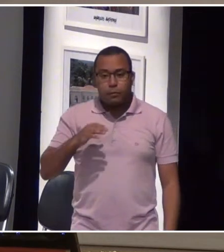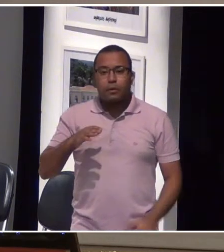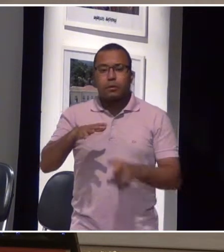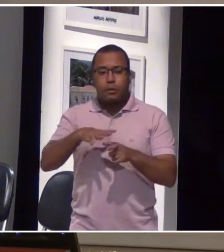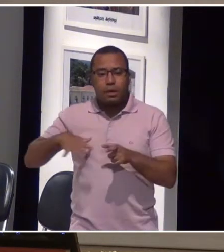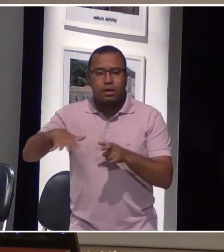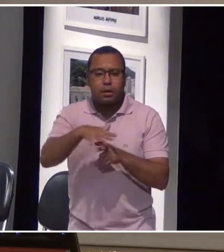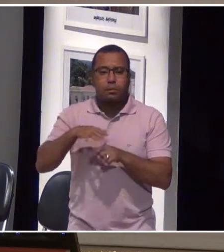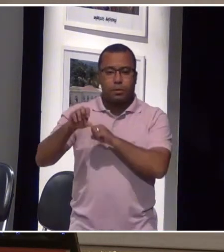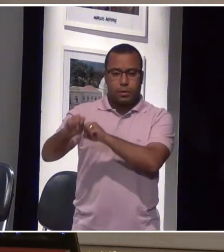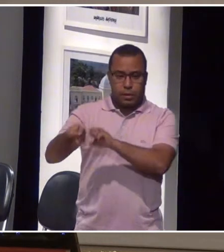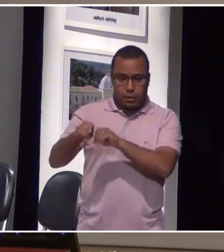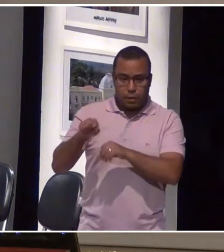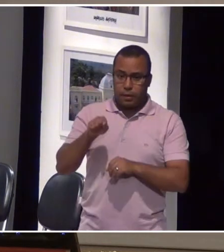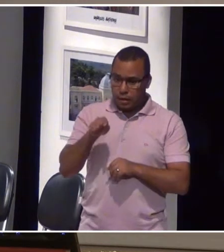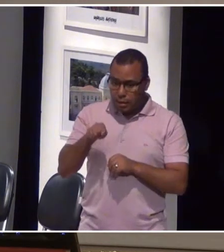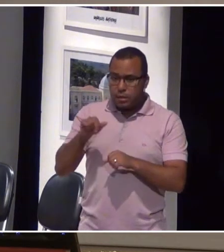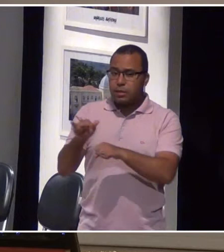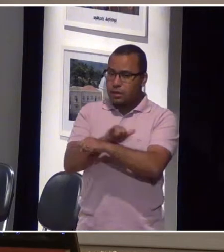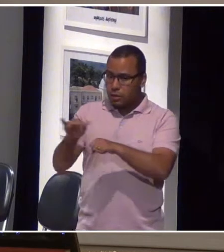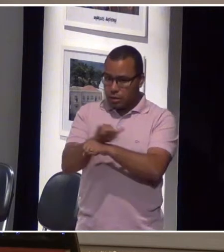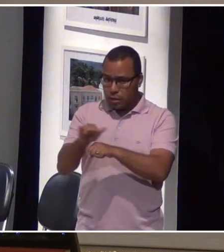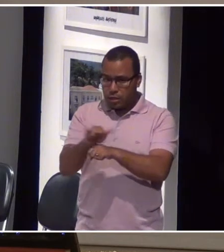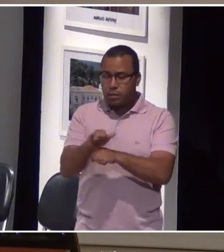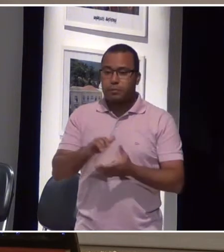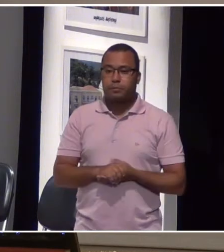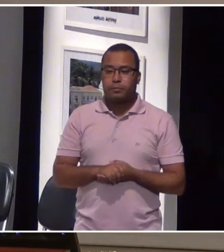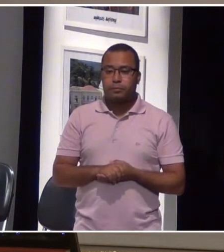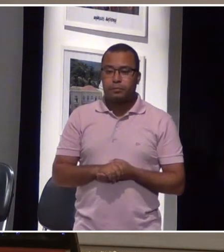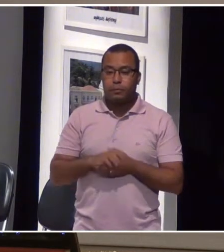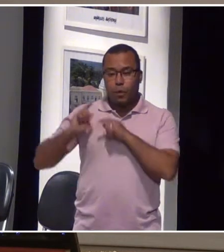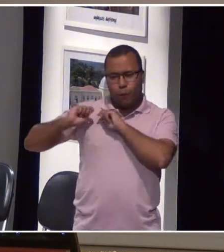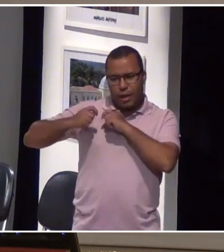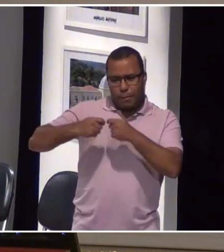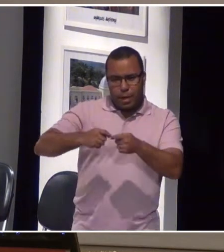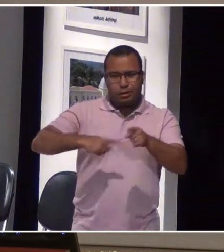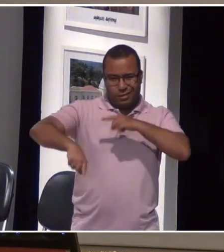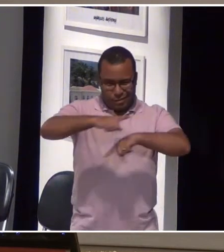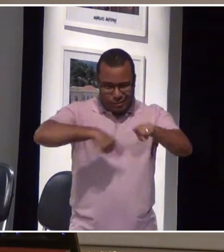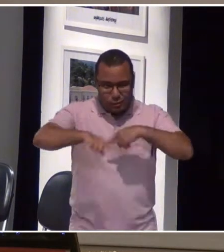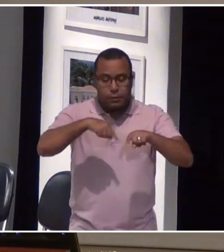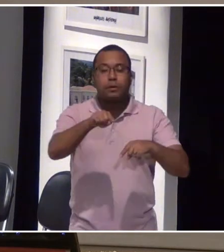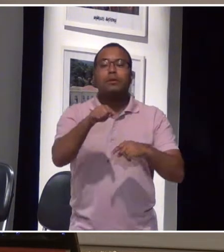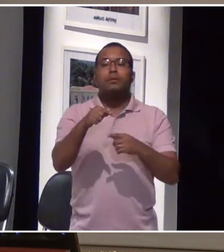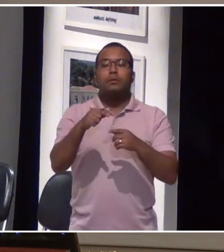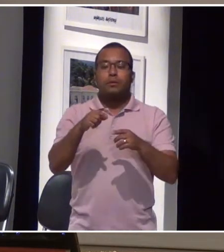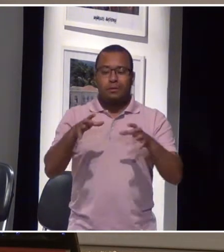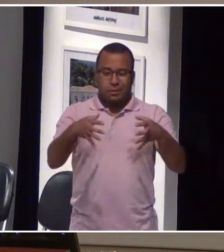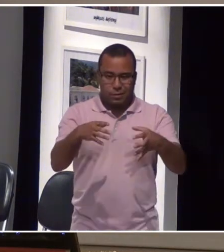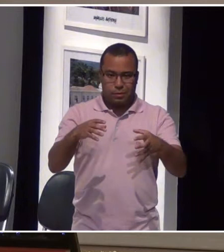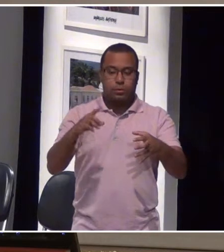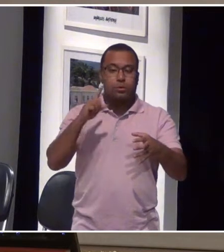No campo educacional, essas estratégias de governamento que visam a participação e a inclusão